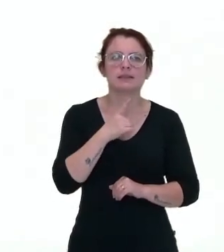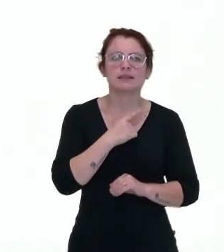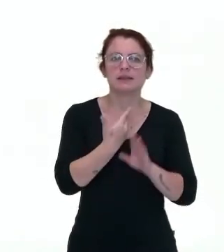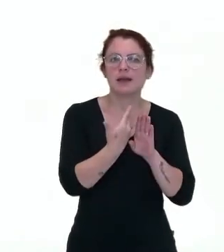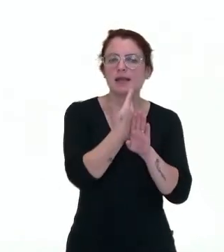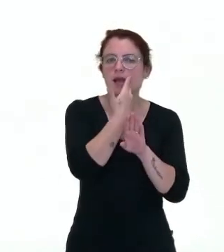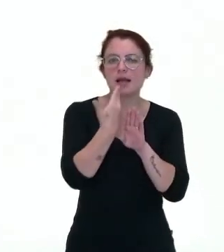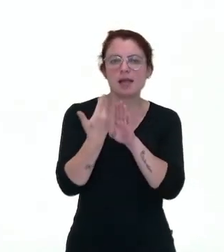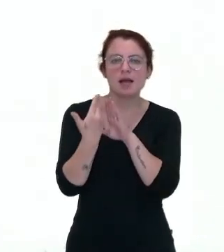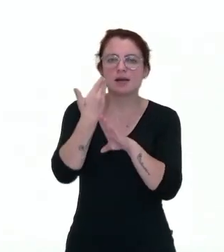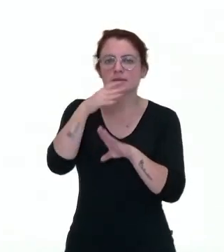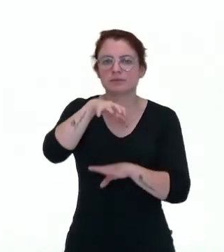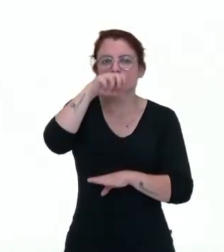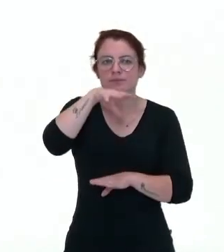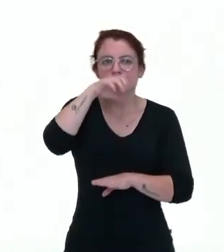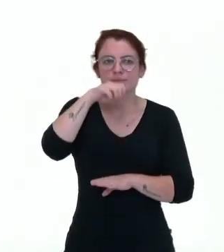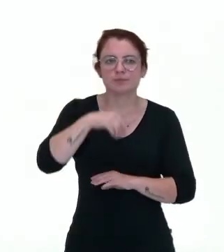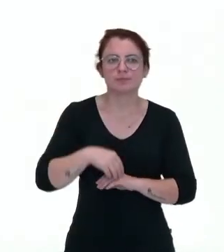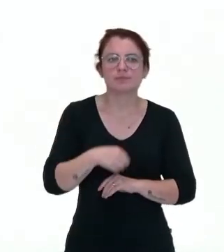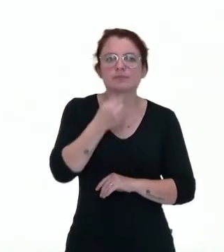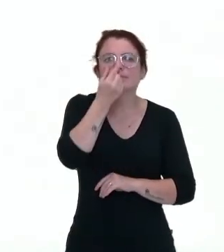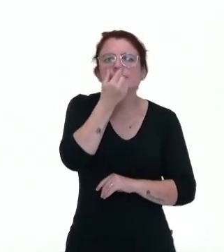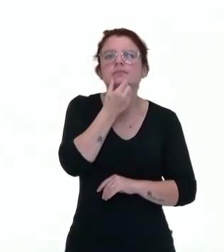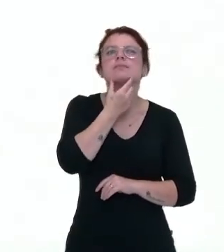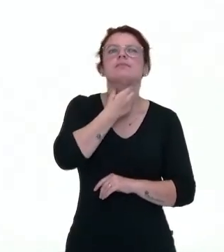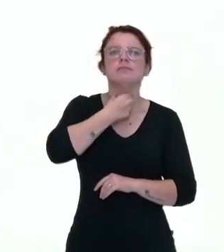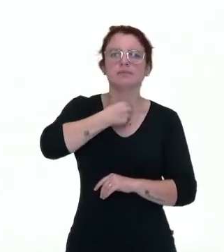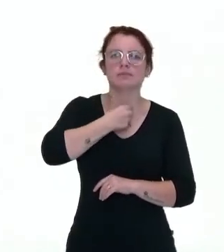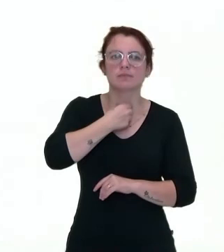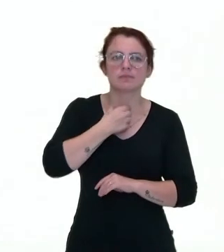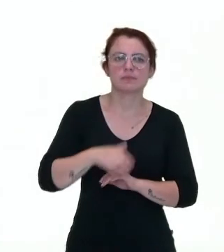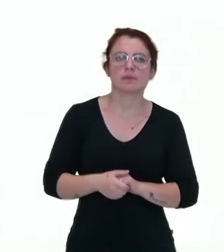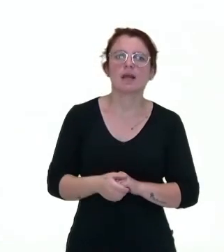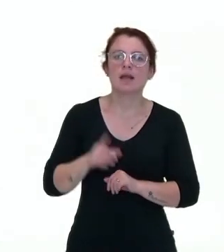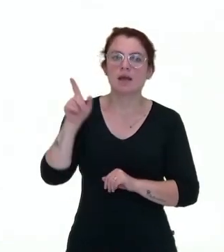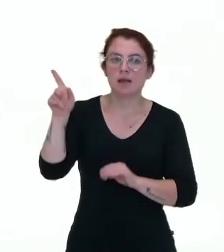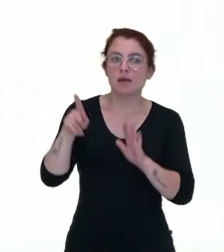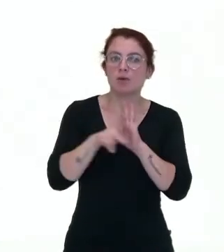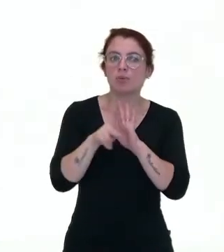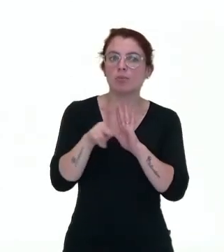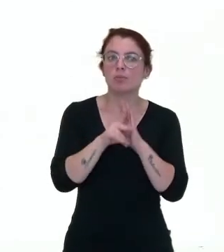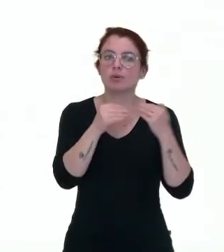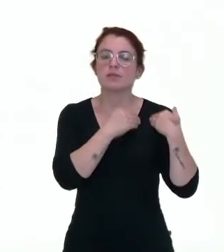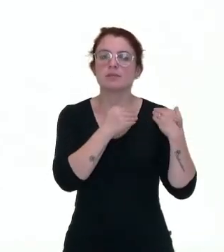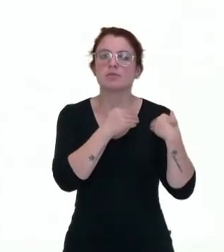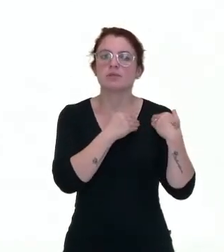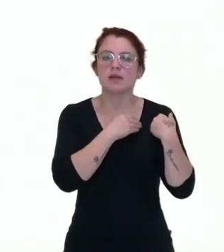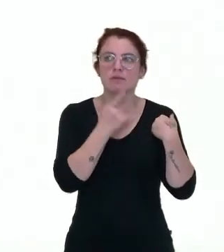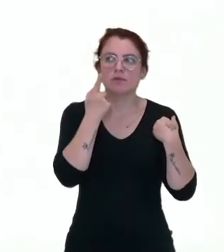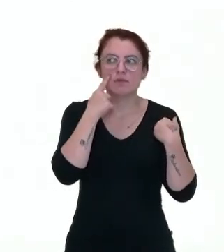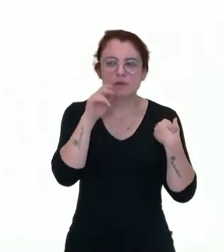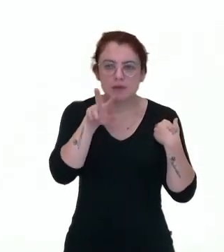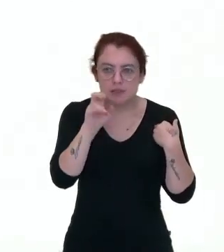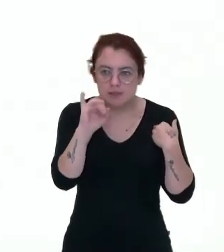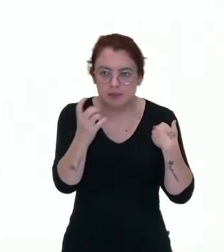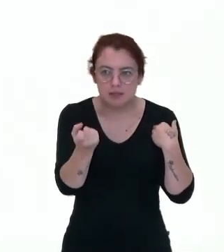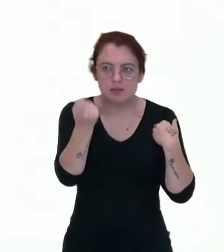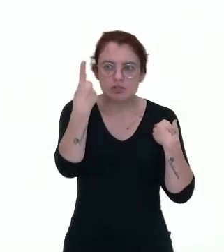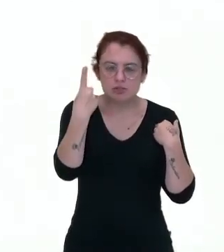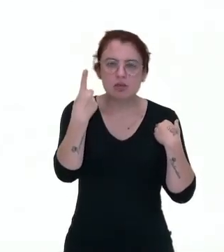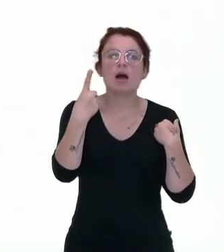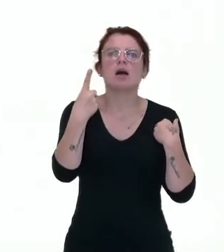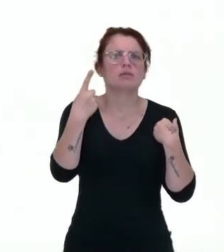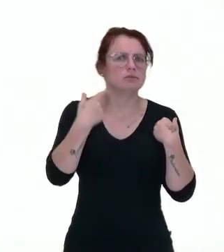vias respiratórias e do nosso tubo digestório. Participam das respostas do corpo a materiais estranhos inalados